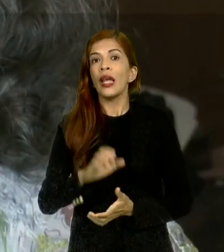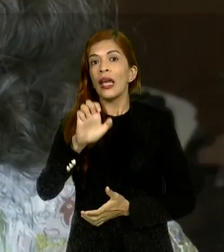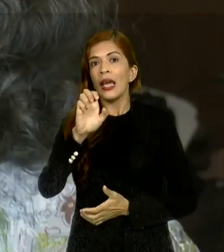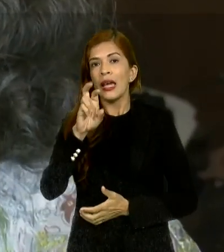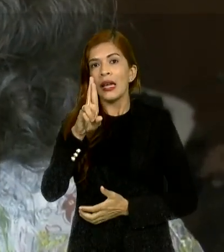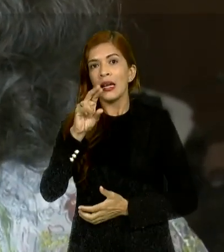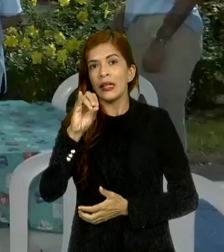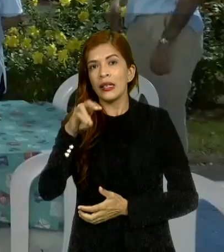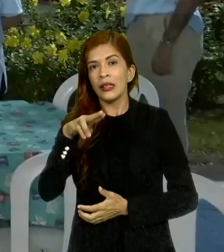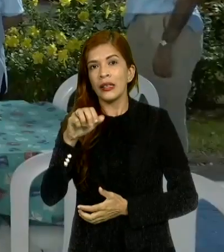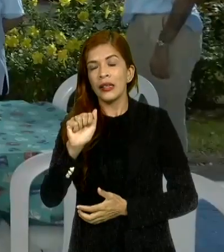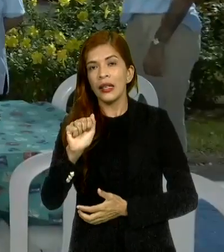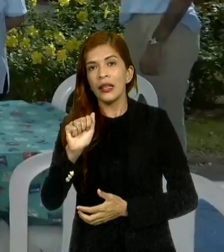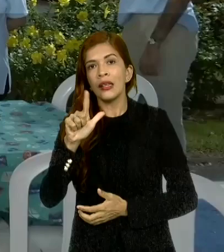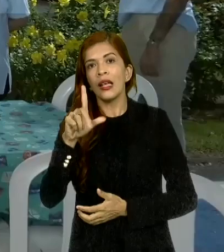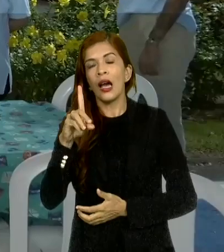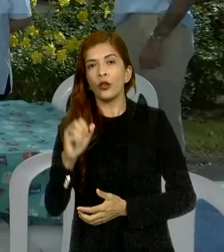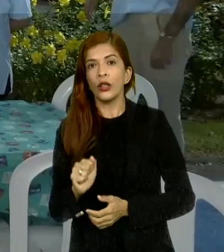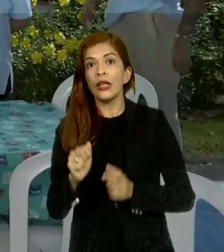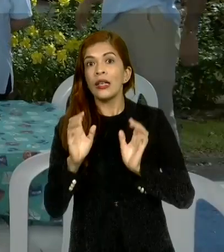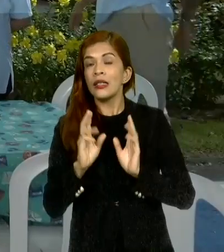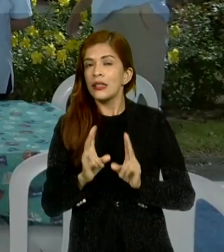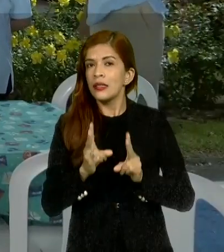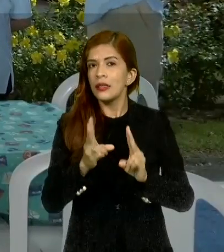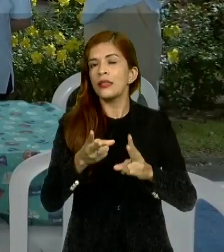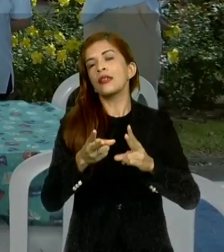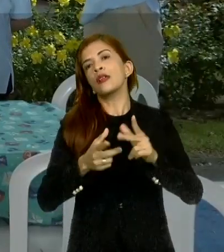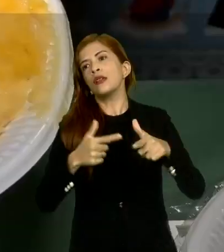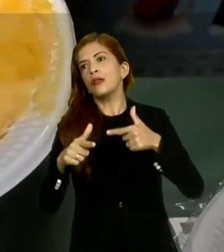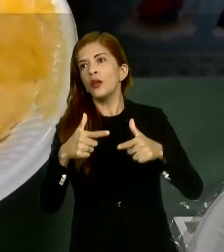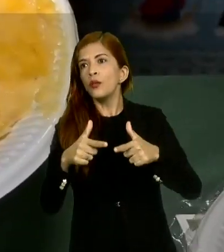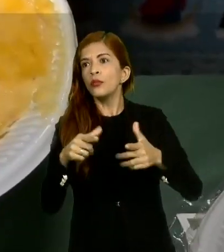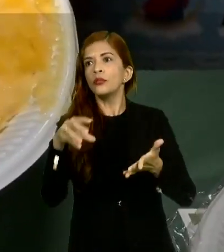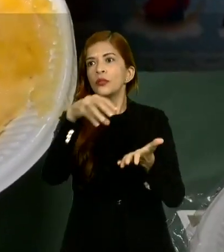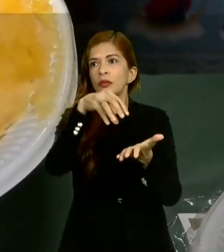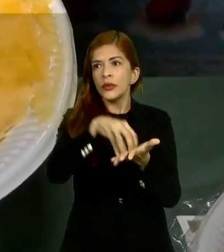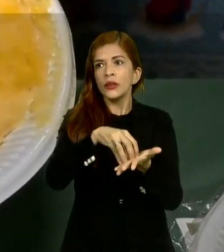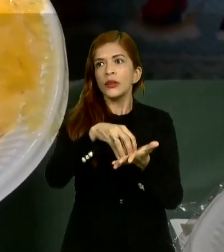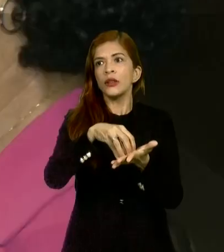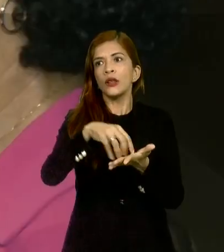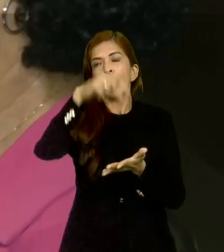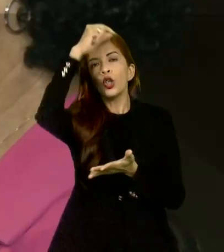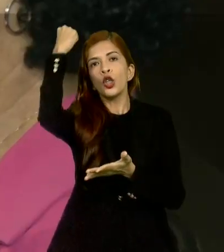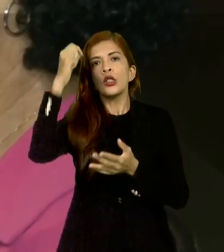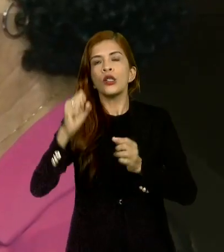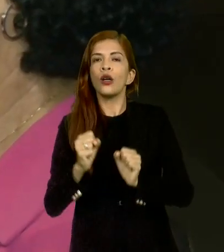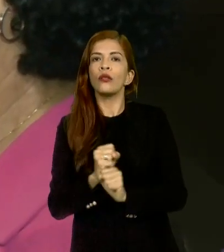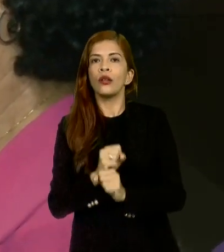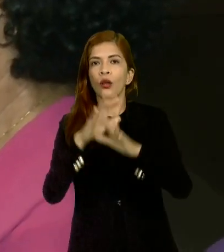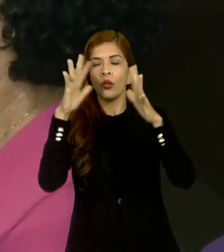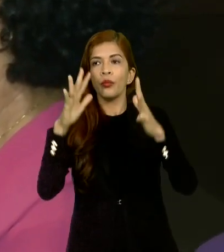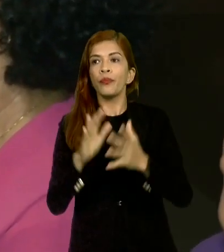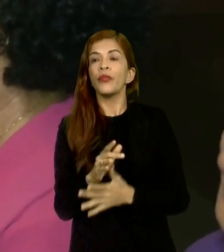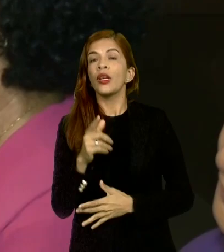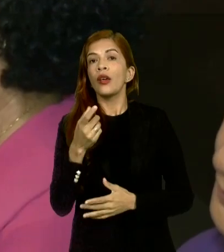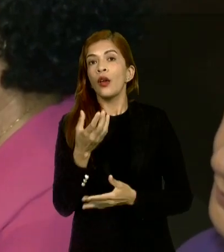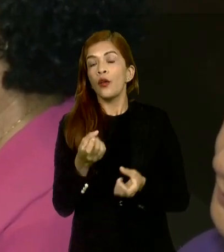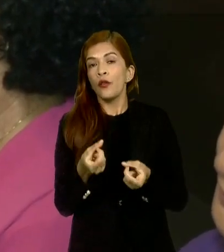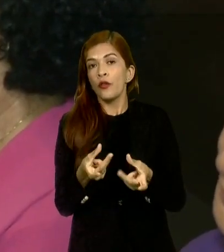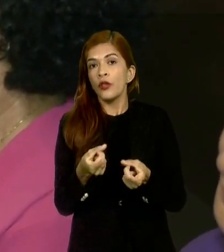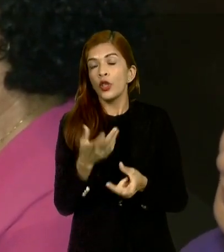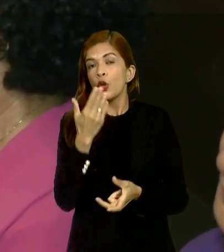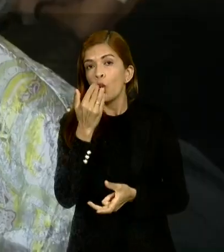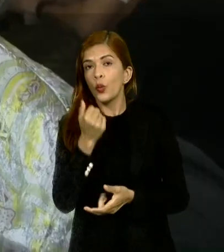da Assembleia Legislativa com a barraca do Centro Beneficente Nossa Senhora da Glória, que vende comidas típicas. Ela destacou a importância da